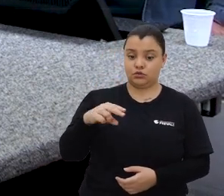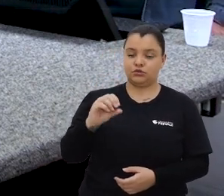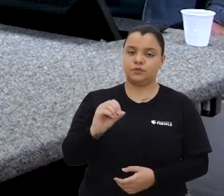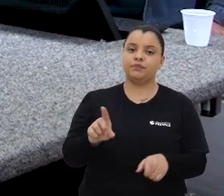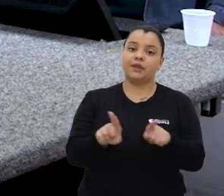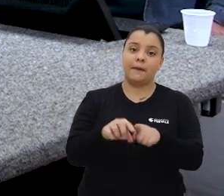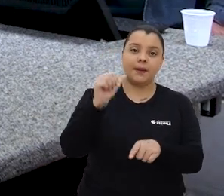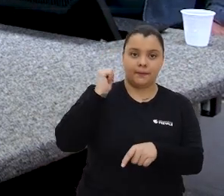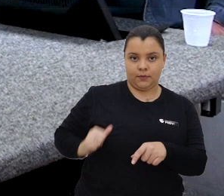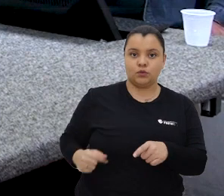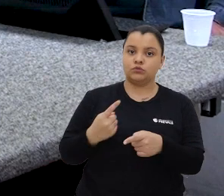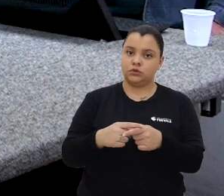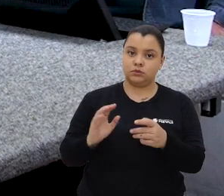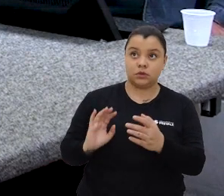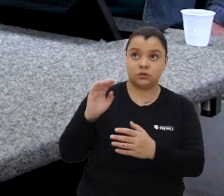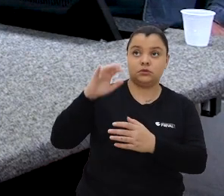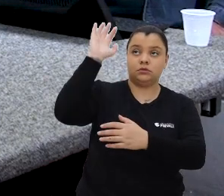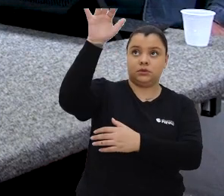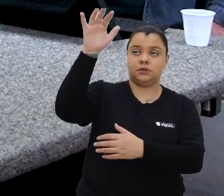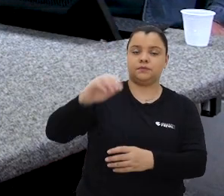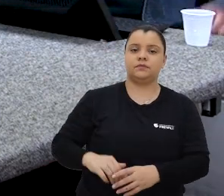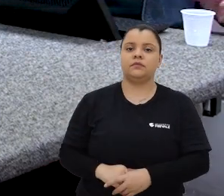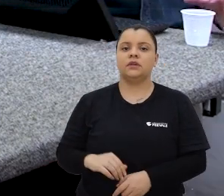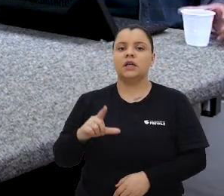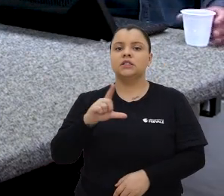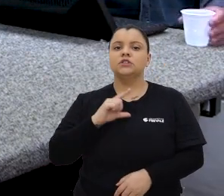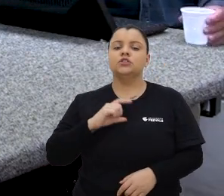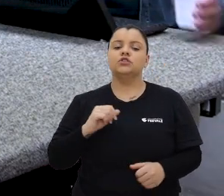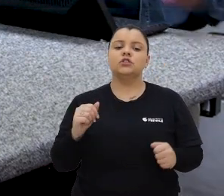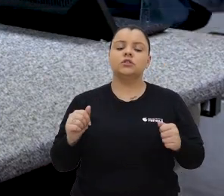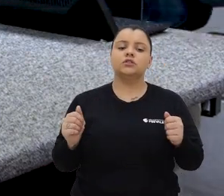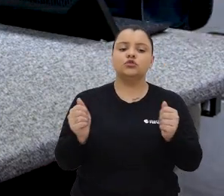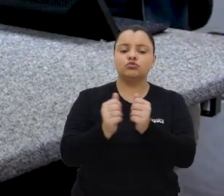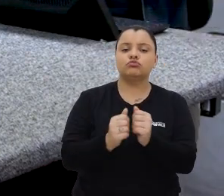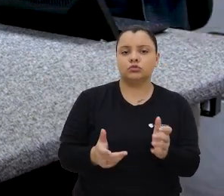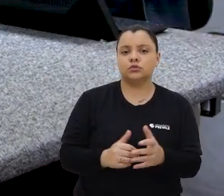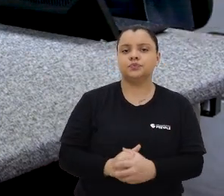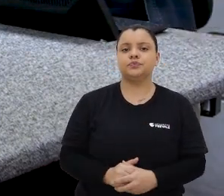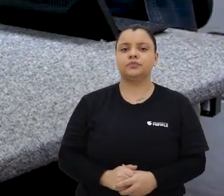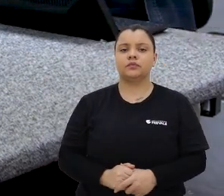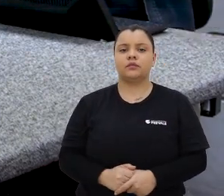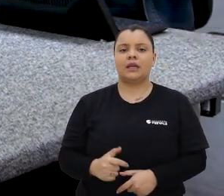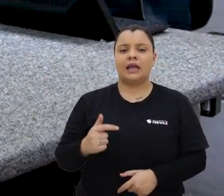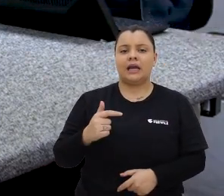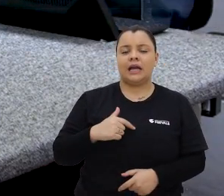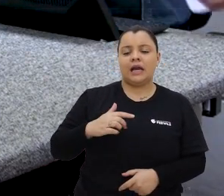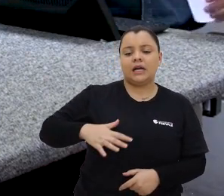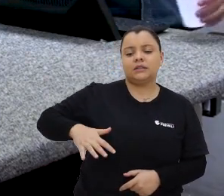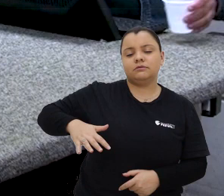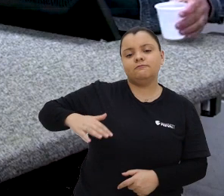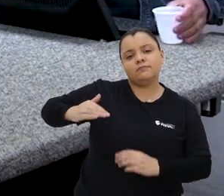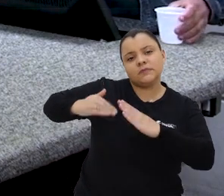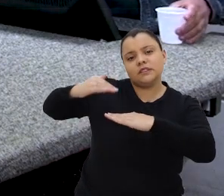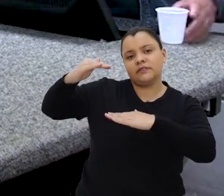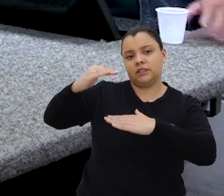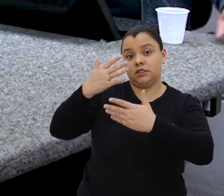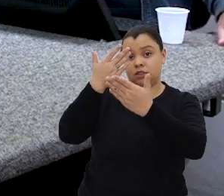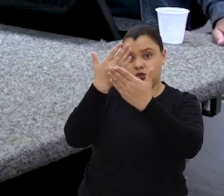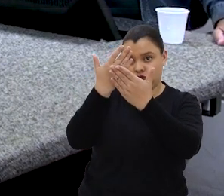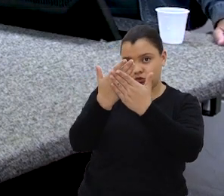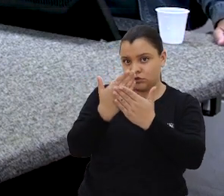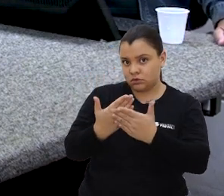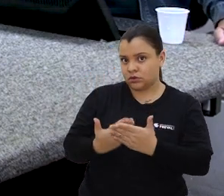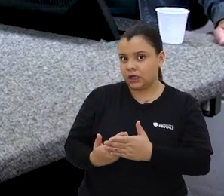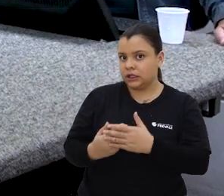jogar basquete, num convênio que tinha a Sojipa com a Unicinos. Então, a minha fase de escolarização